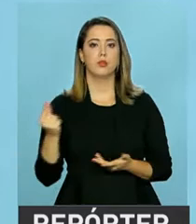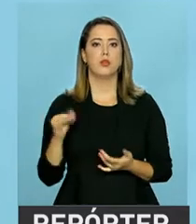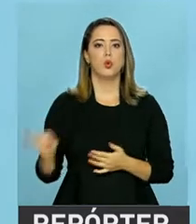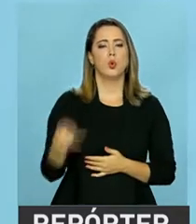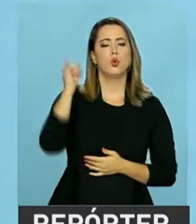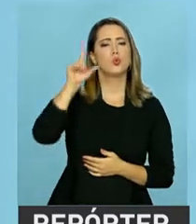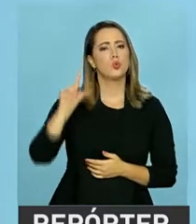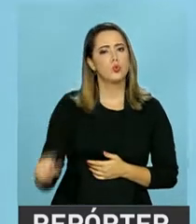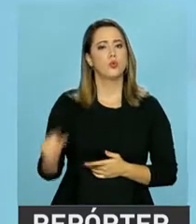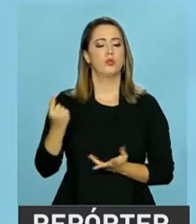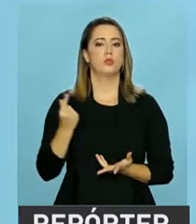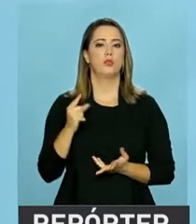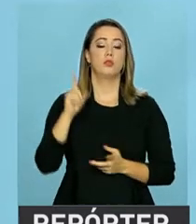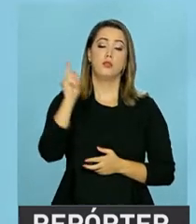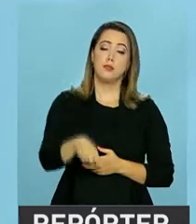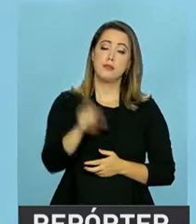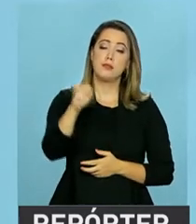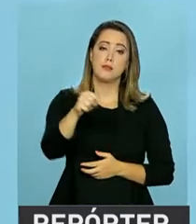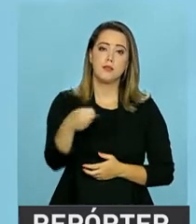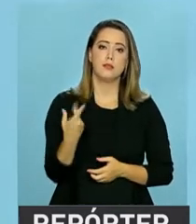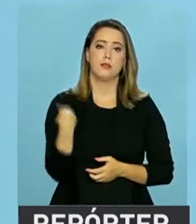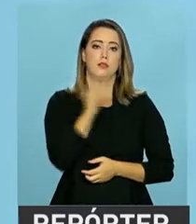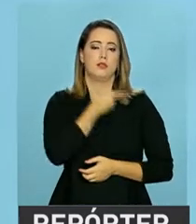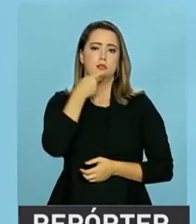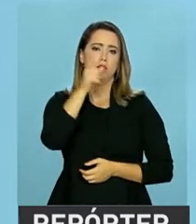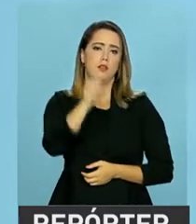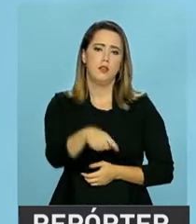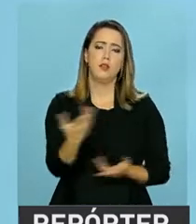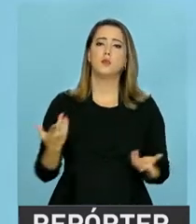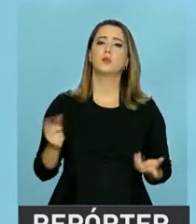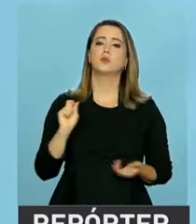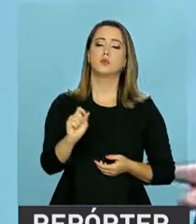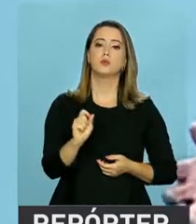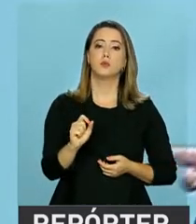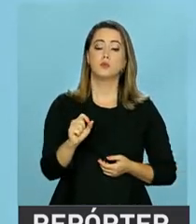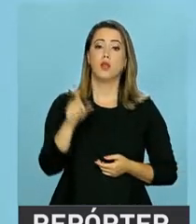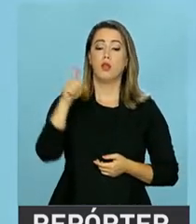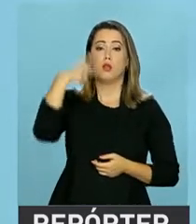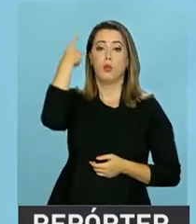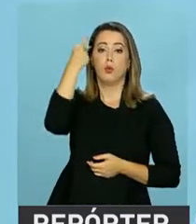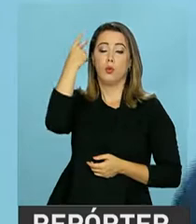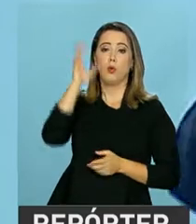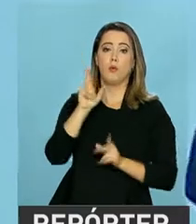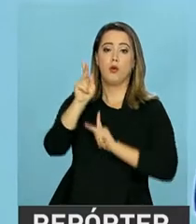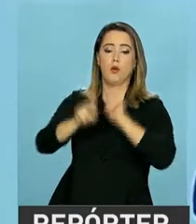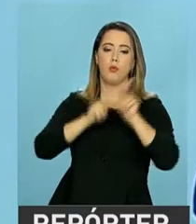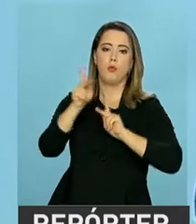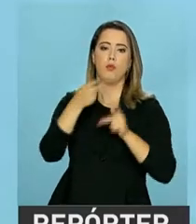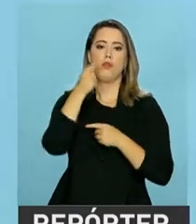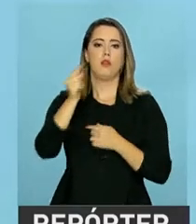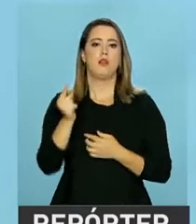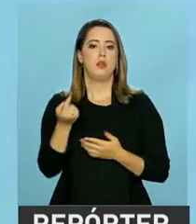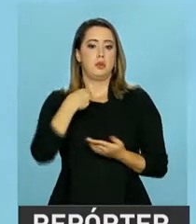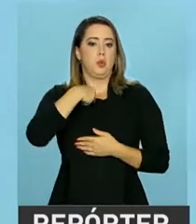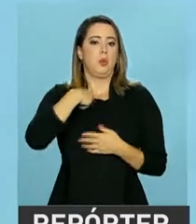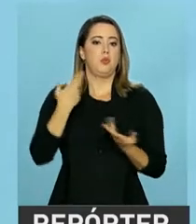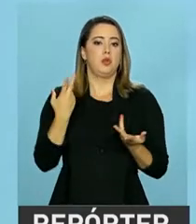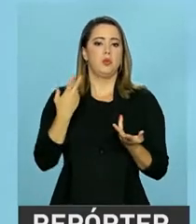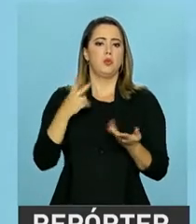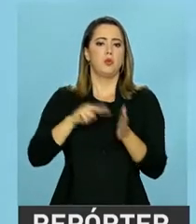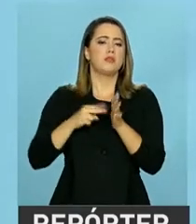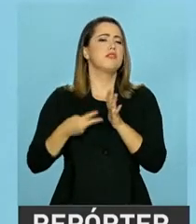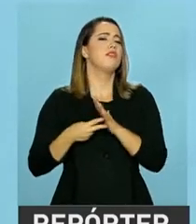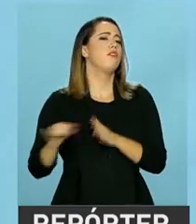juros menores. E claro, quando nós falamos disso, naturalmente os do povo dizem: e comigo, o que significa